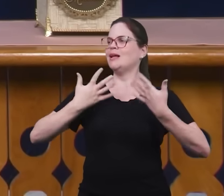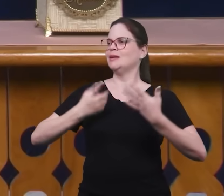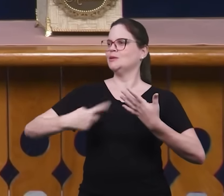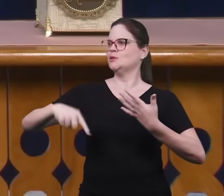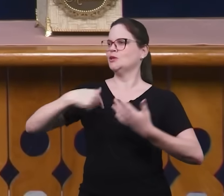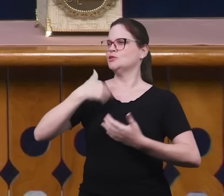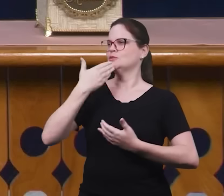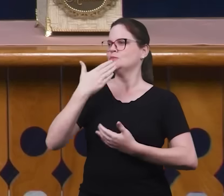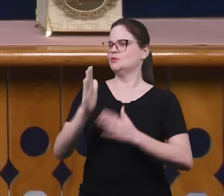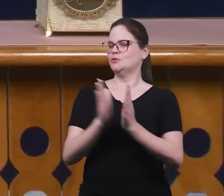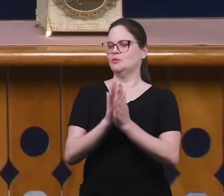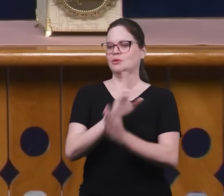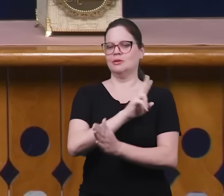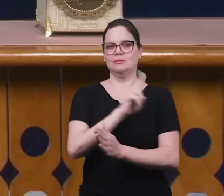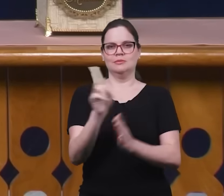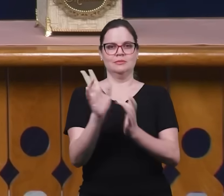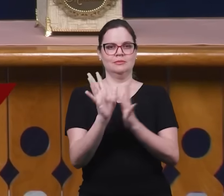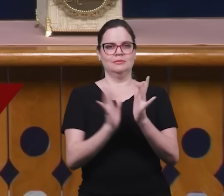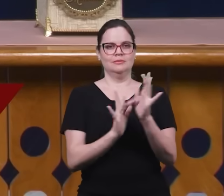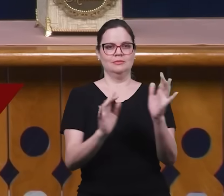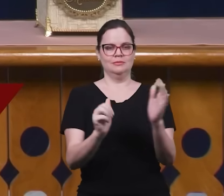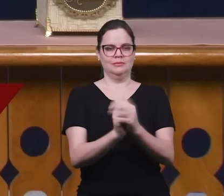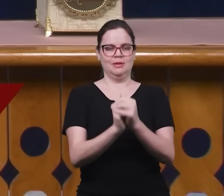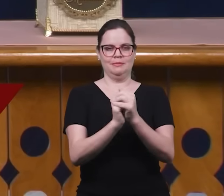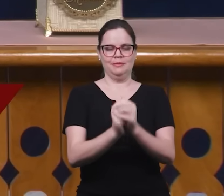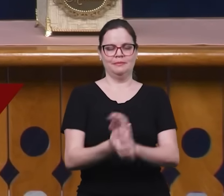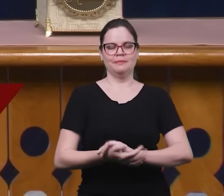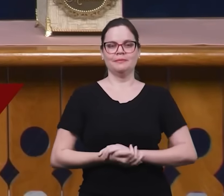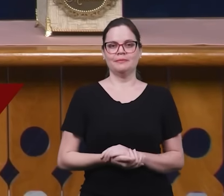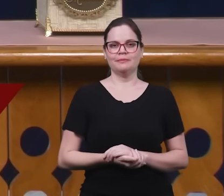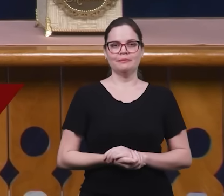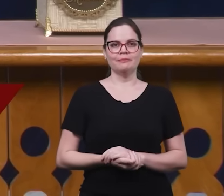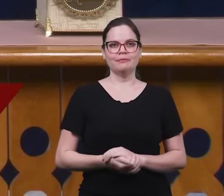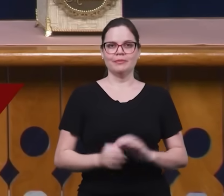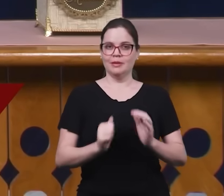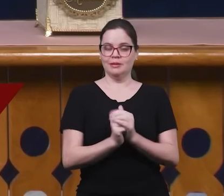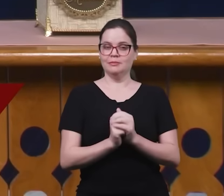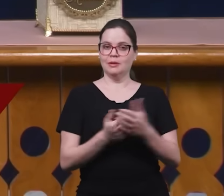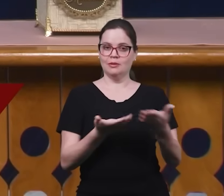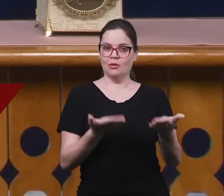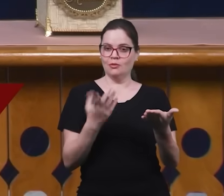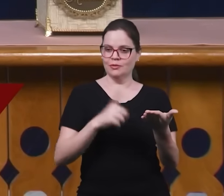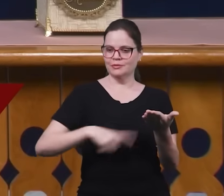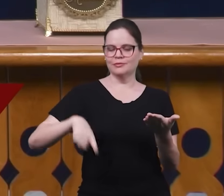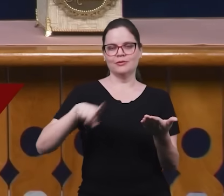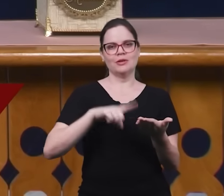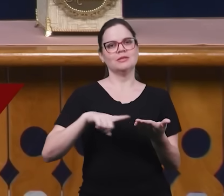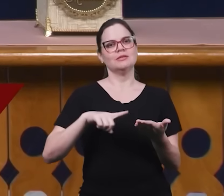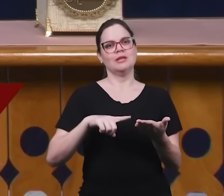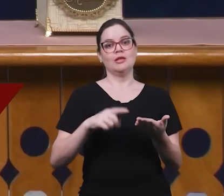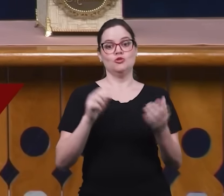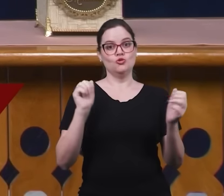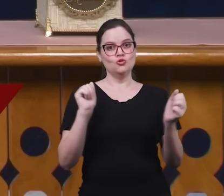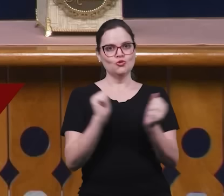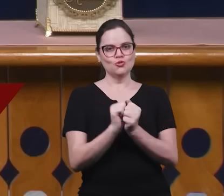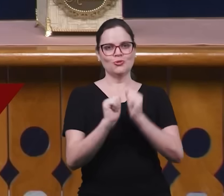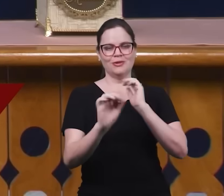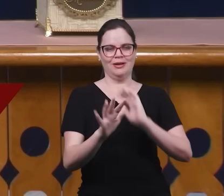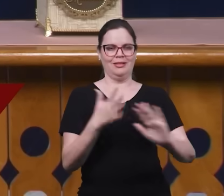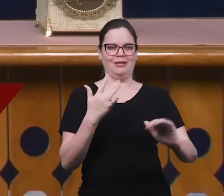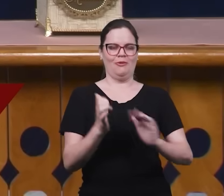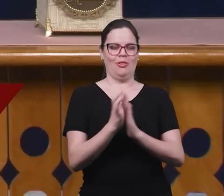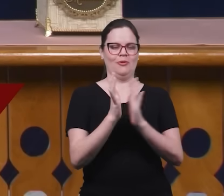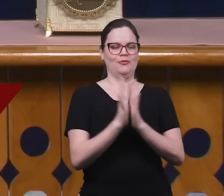do Senhor. Oramos em nome de Jesus. Amém. Eu convido agora a participarmos juntos